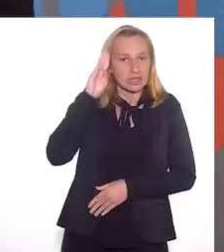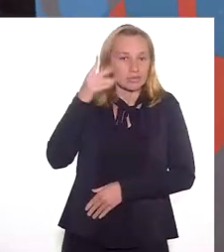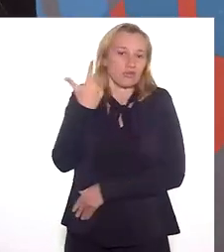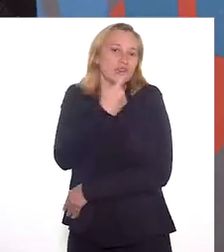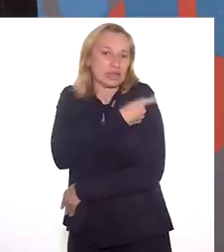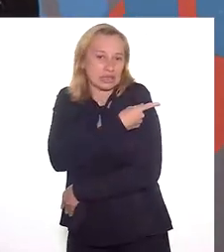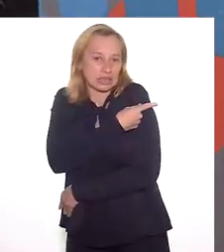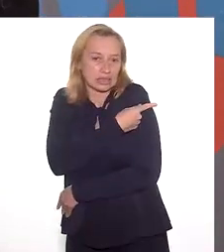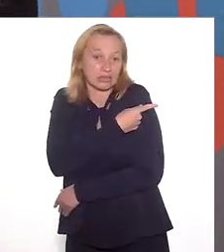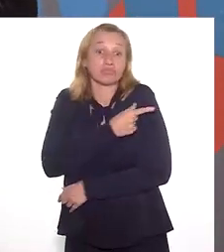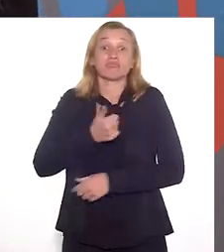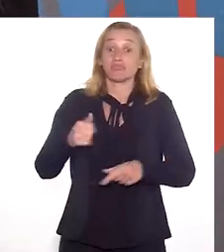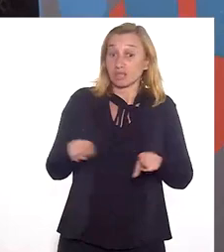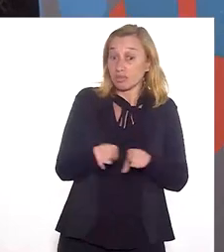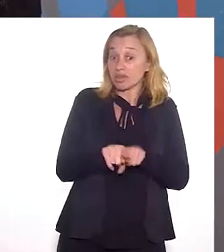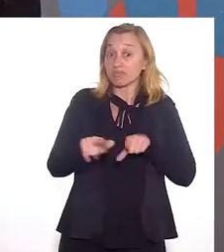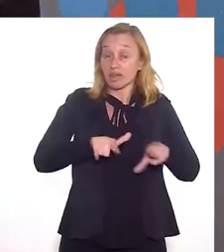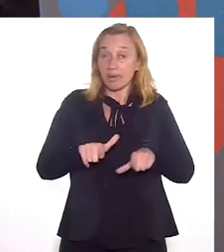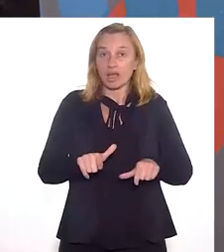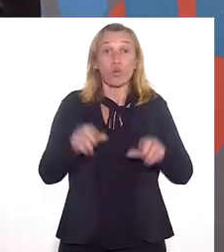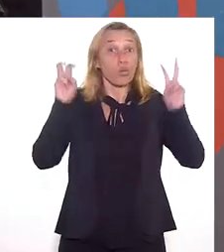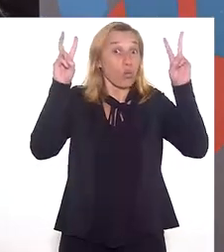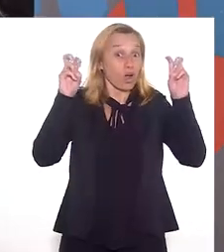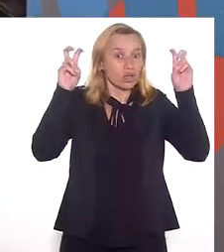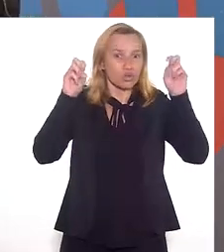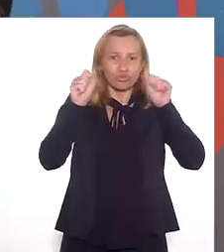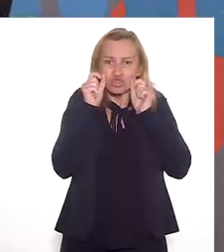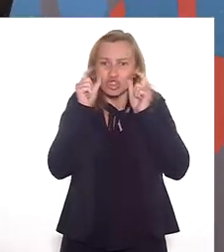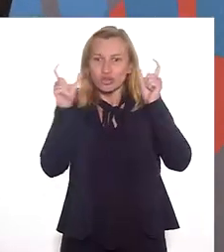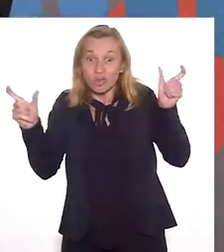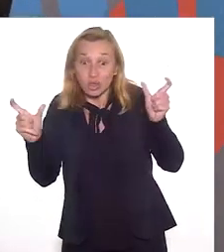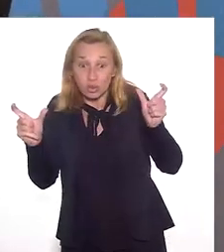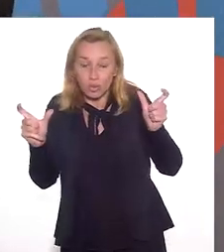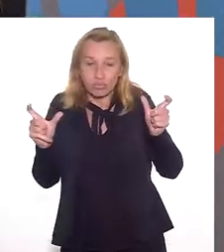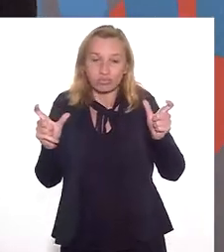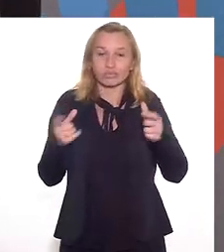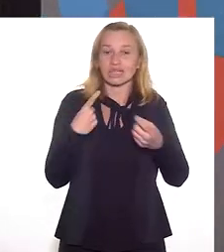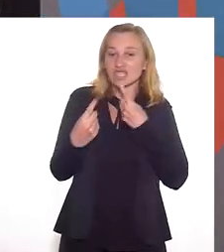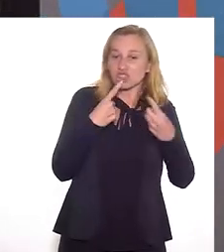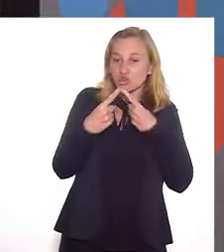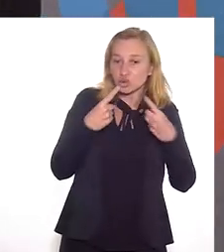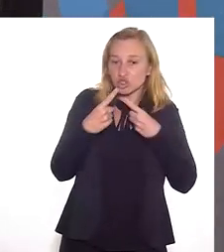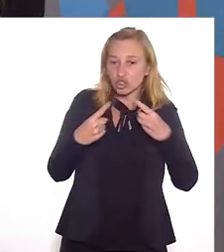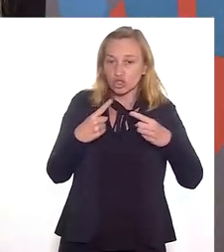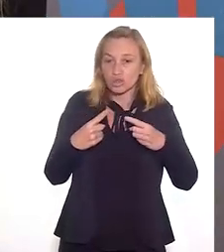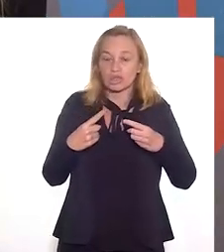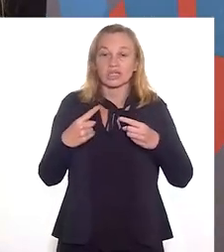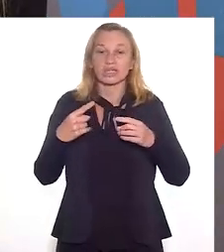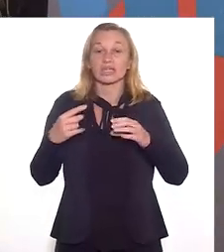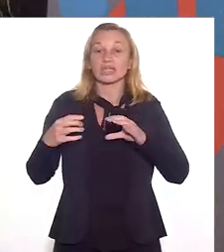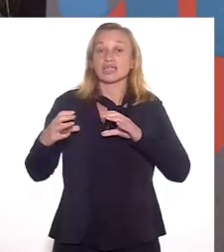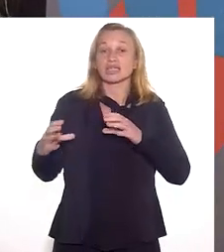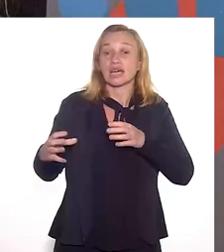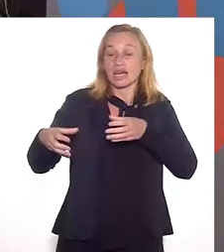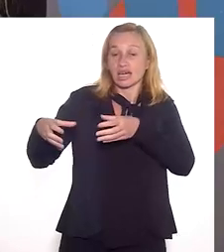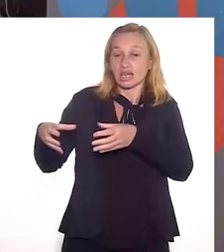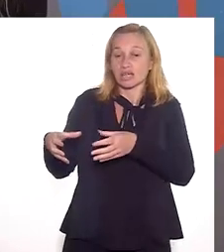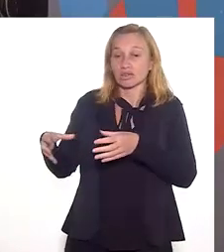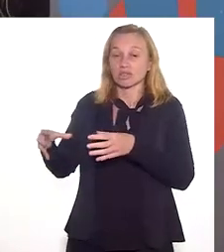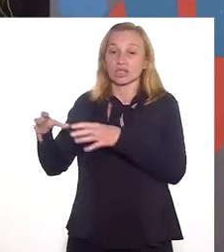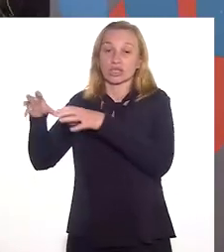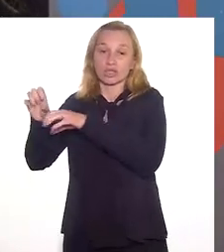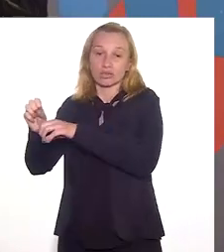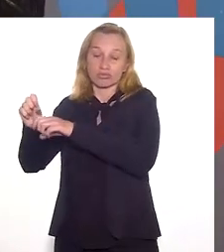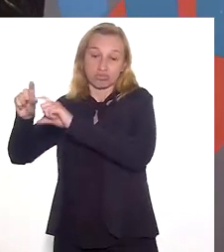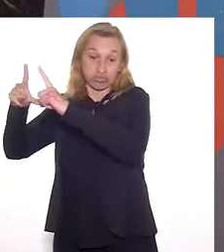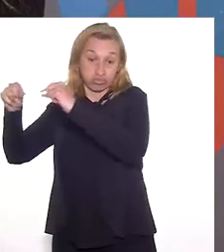vacinação ou ainda no quesito emprego. O assunto despertou tanto interesse que está sendo discutido na Câmara Federal a instituição de